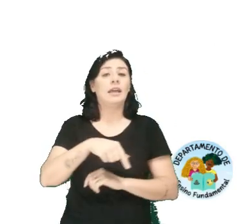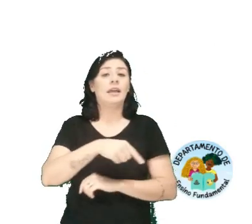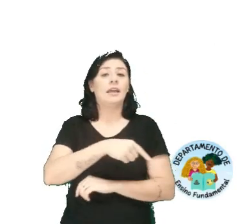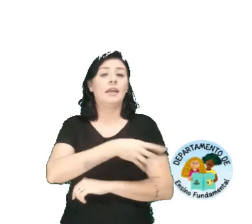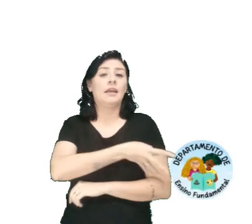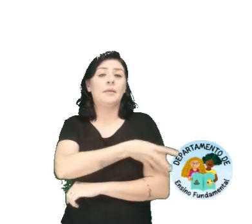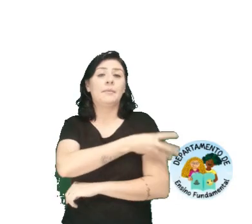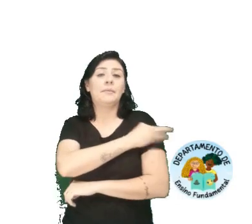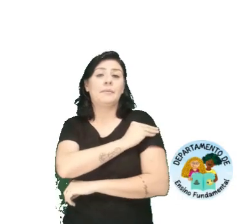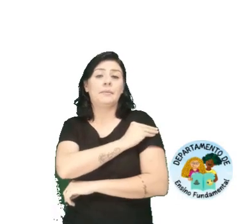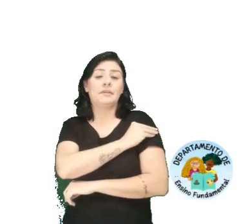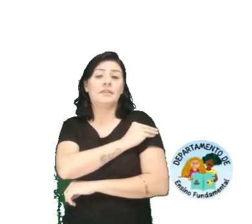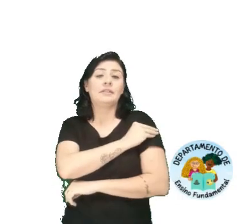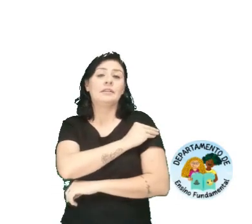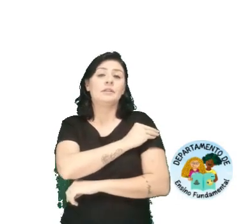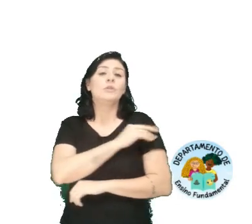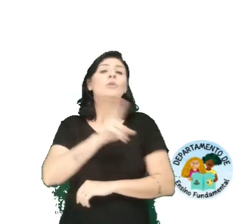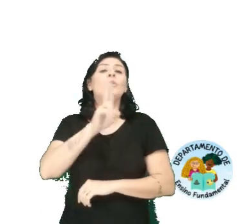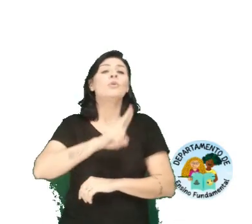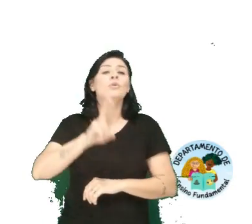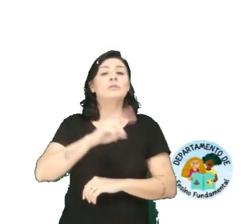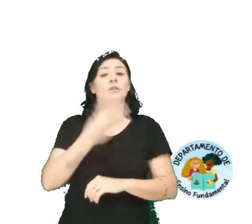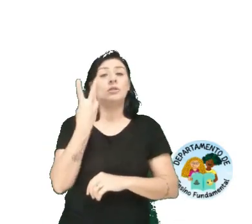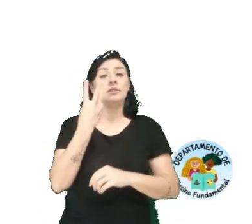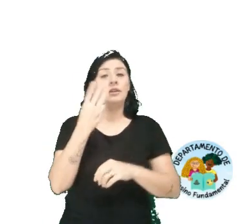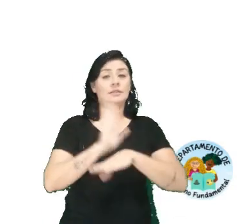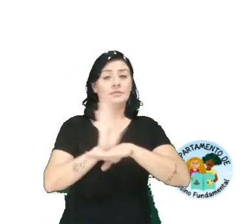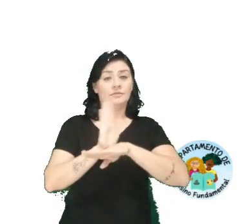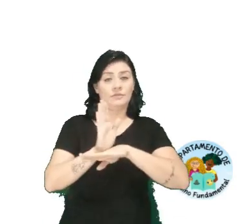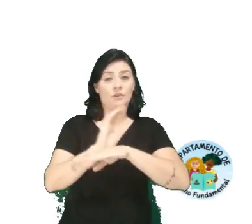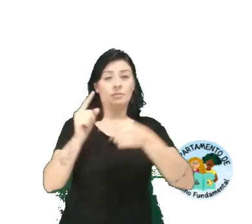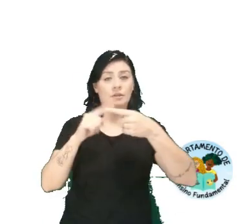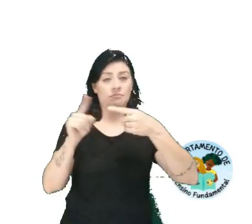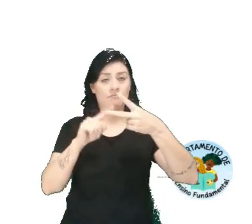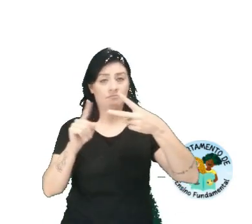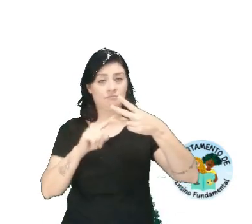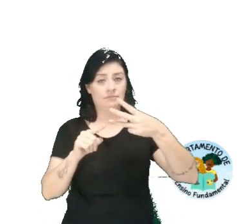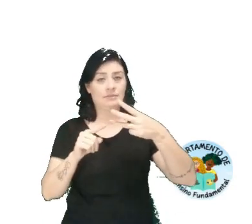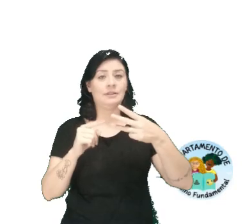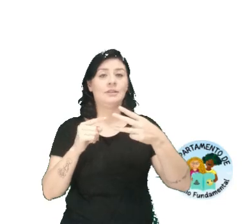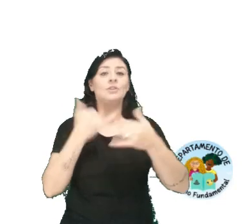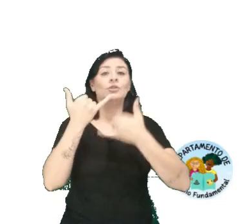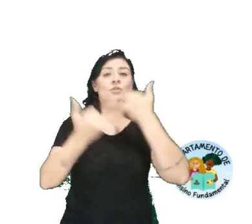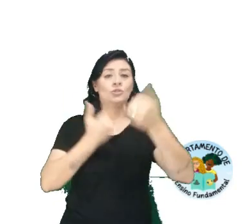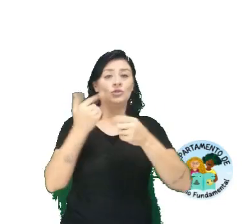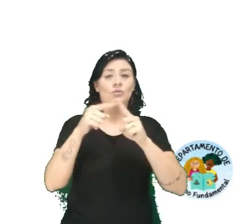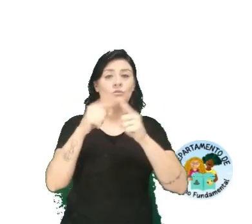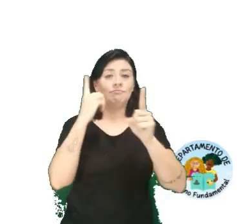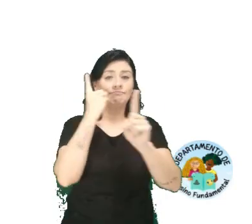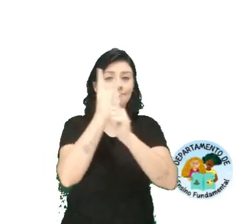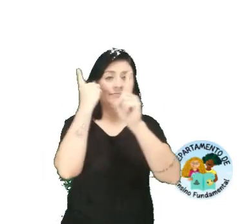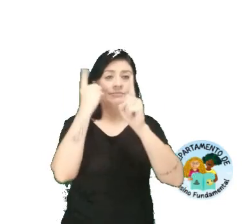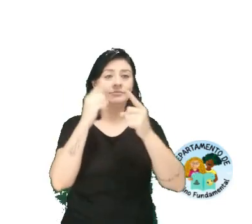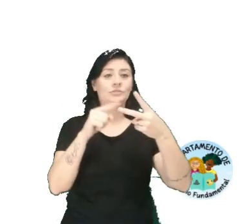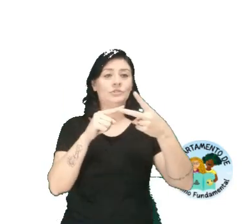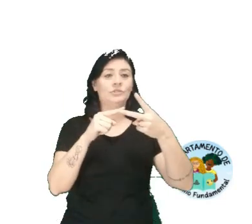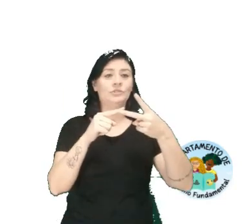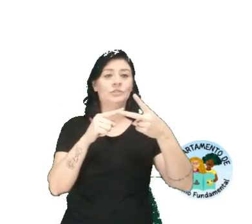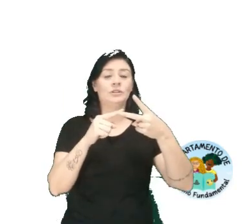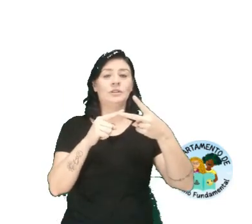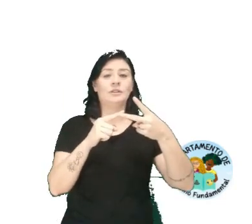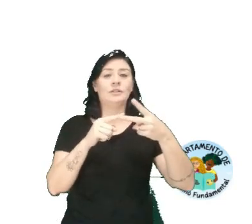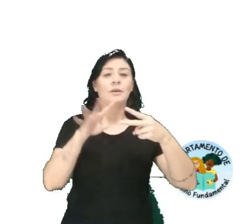fundamental, utilizando esses 3 vídeos. O jogo ASHE, o geoplano